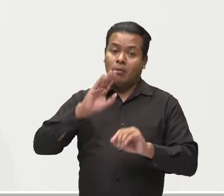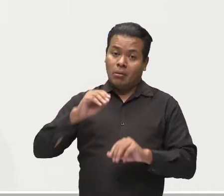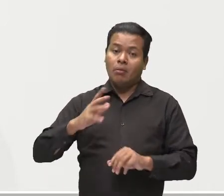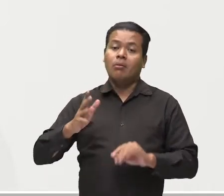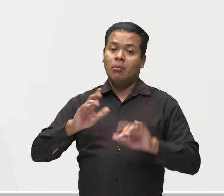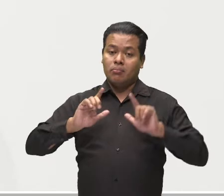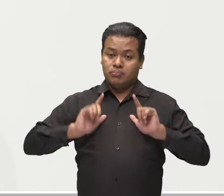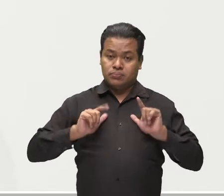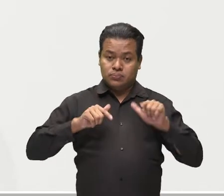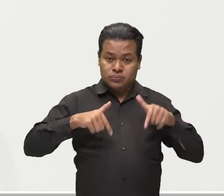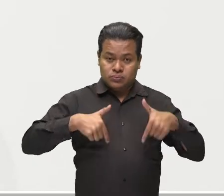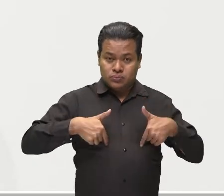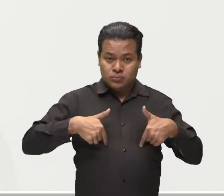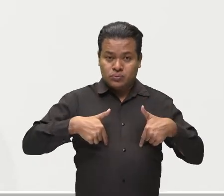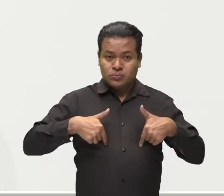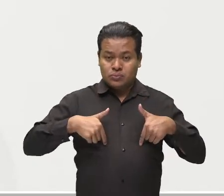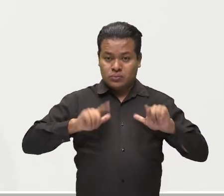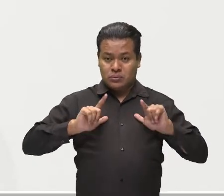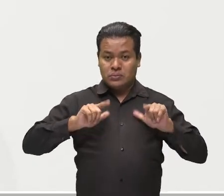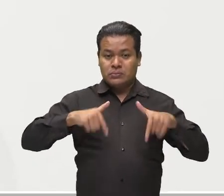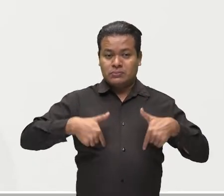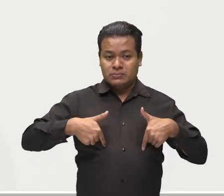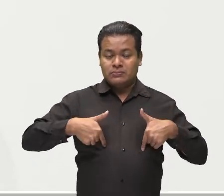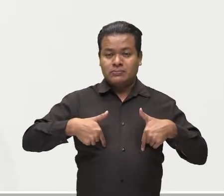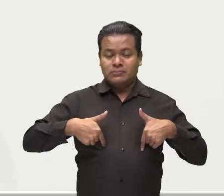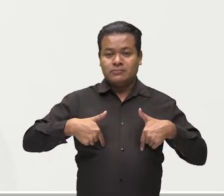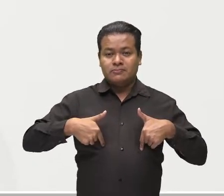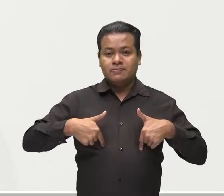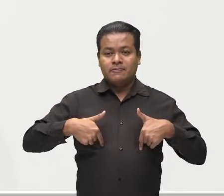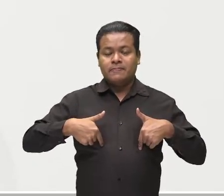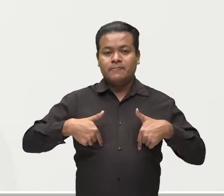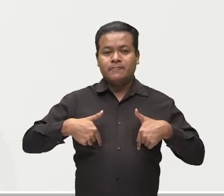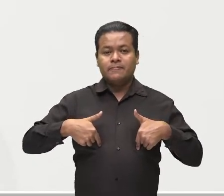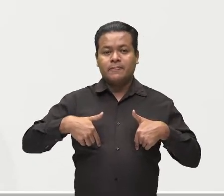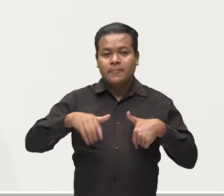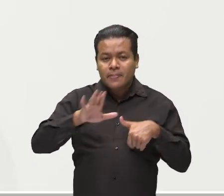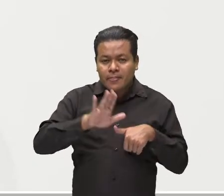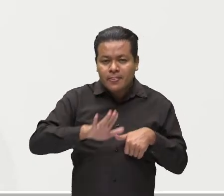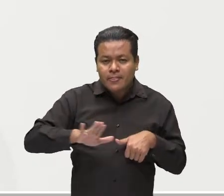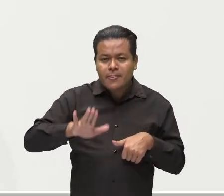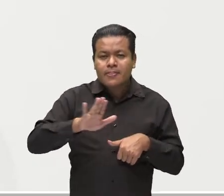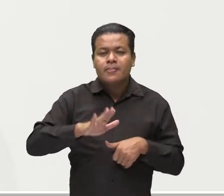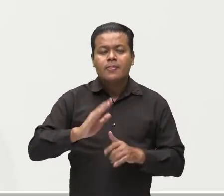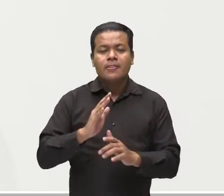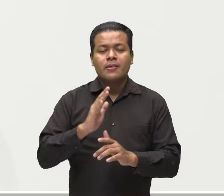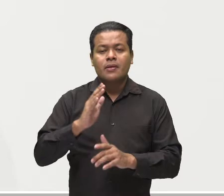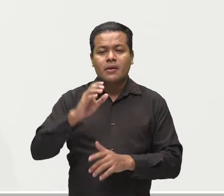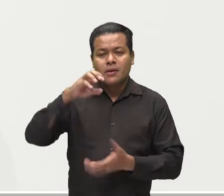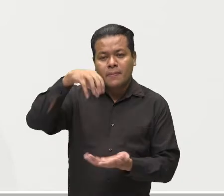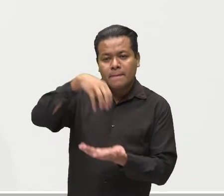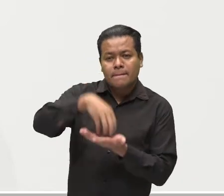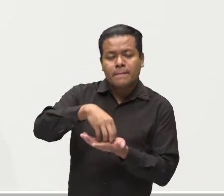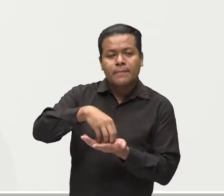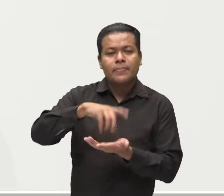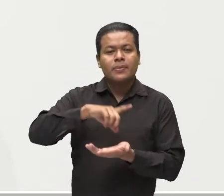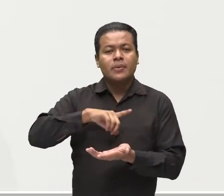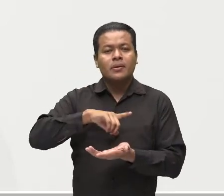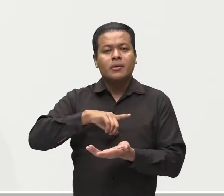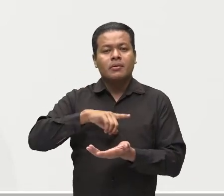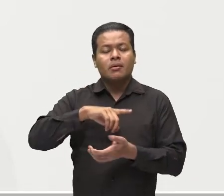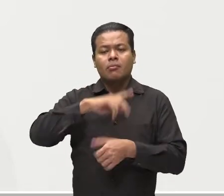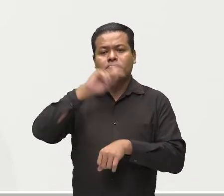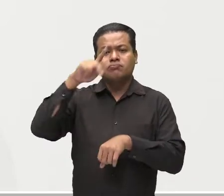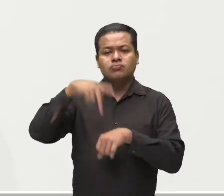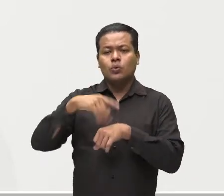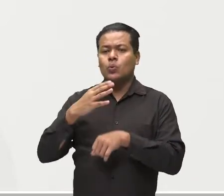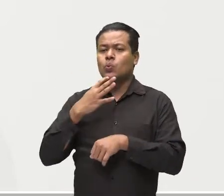né? Com Jerusalém, pelo menos a proposta era essa, né? Jerusalém, que é essa área mais central aqui, sendo uma cidade internacional,